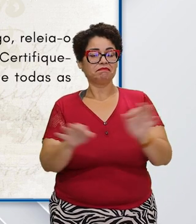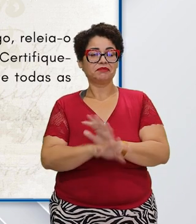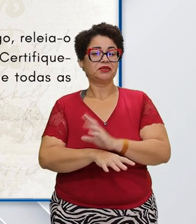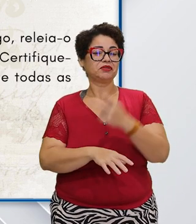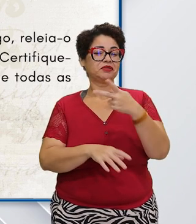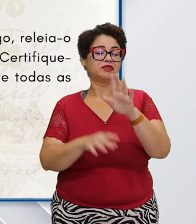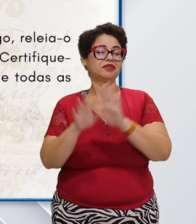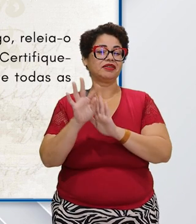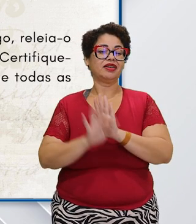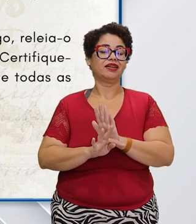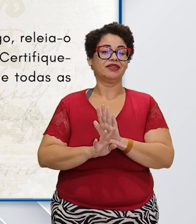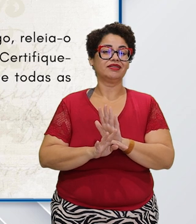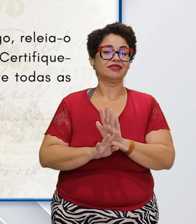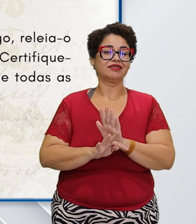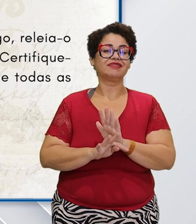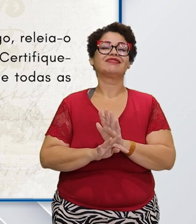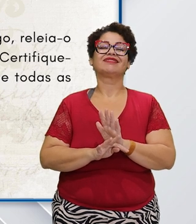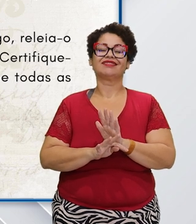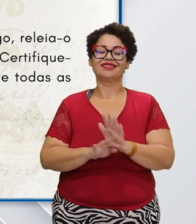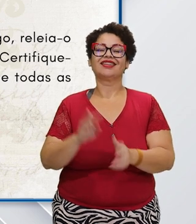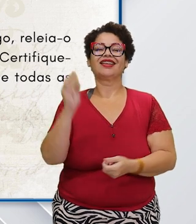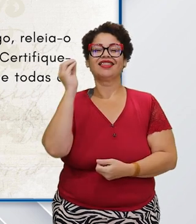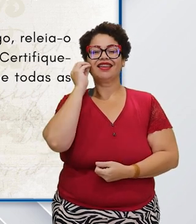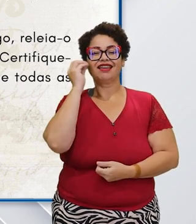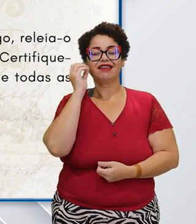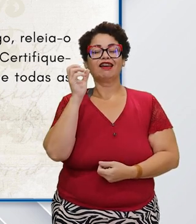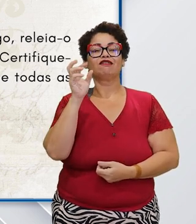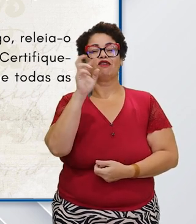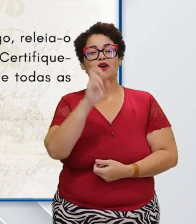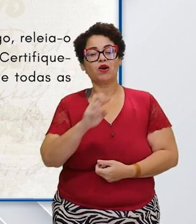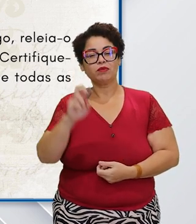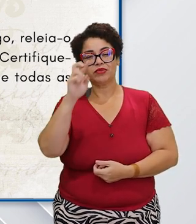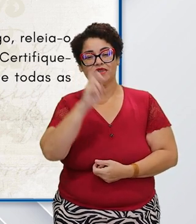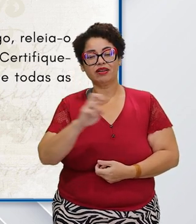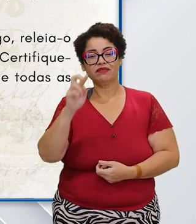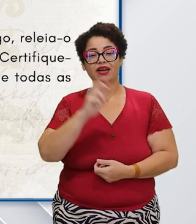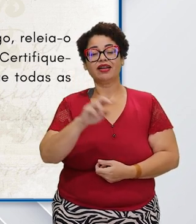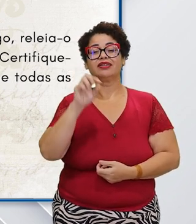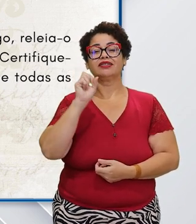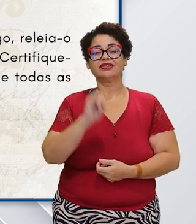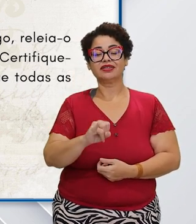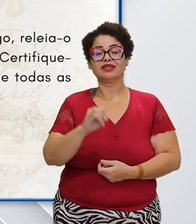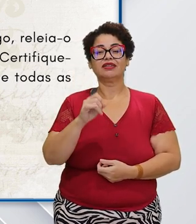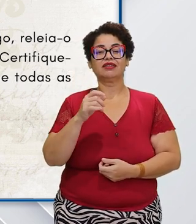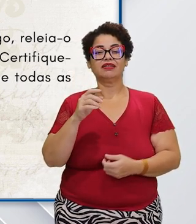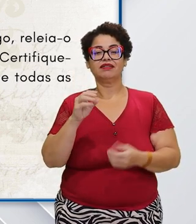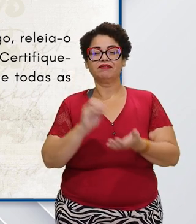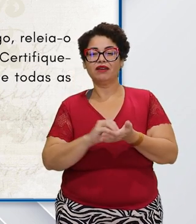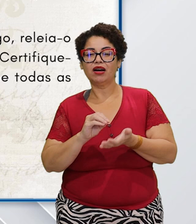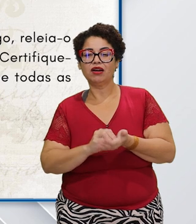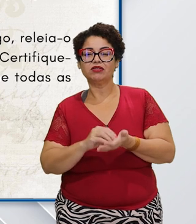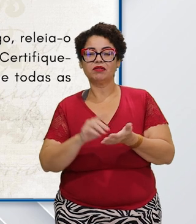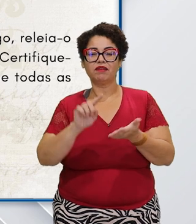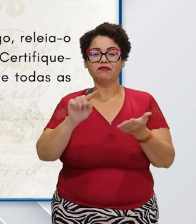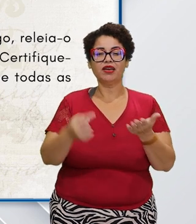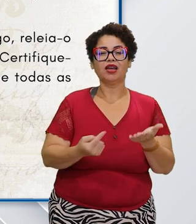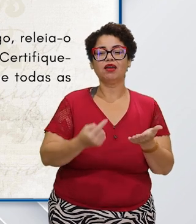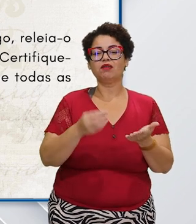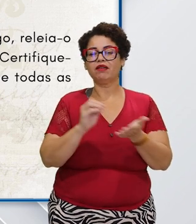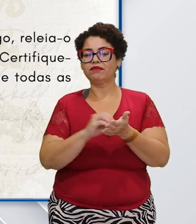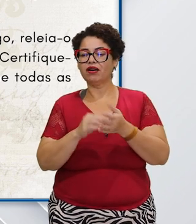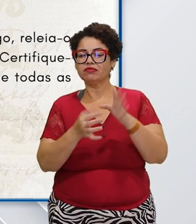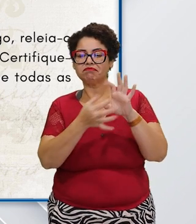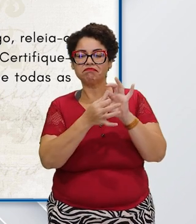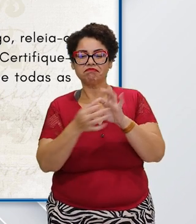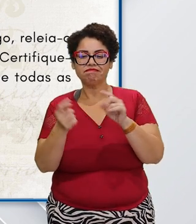Releia e finaliza o seu texto tentando Observar se passou alguma coisa